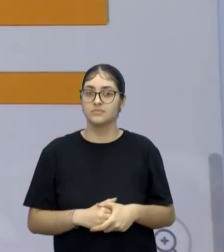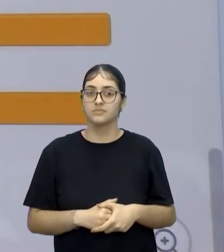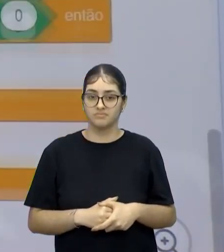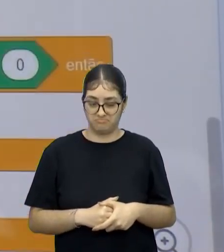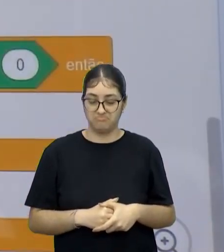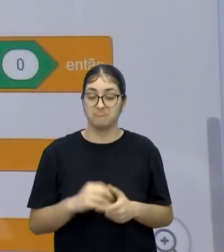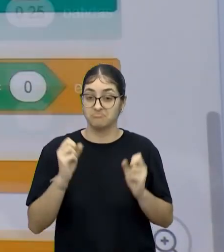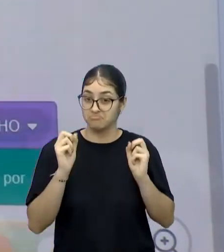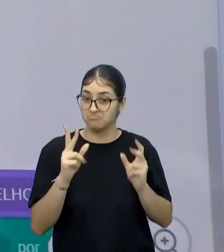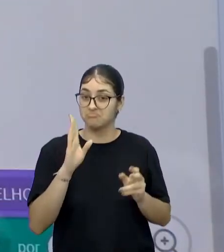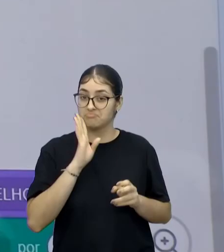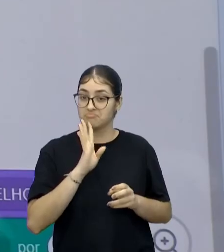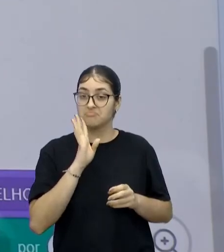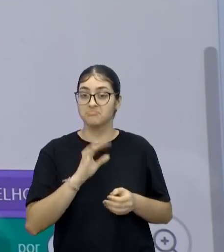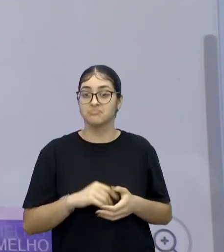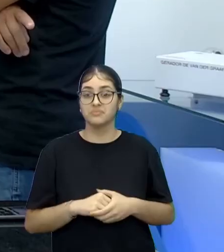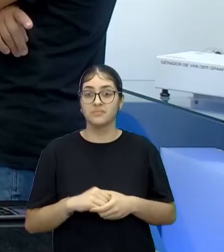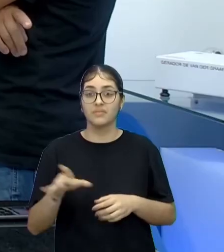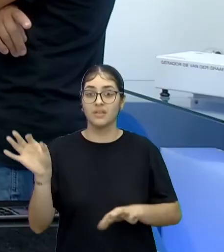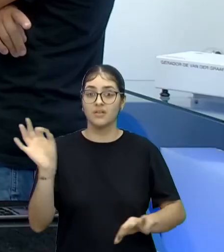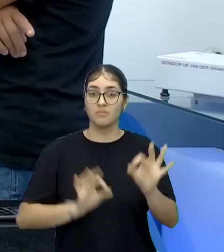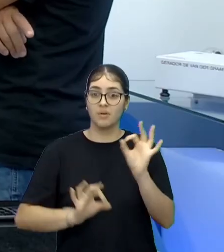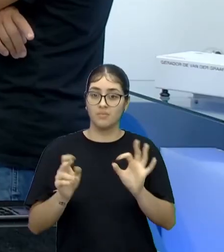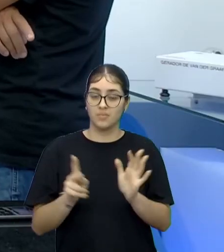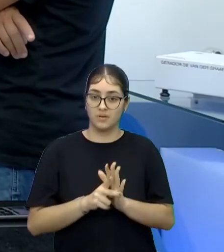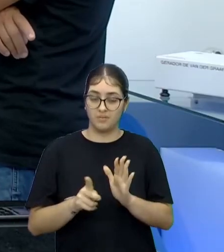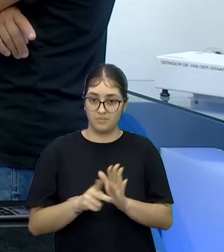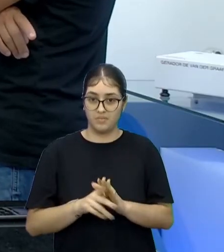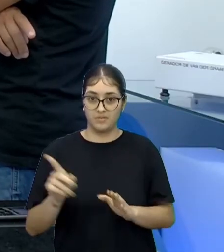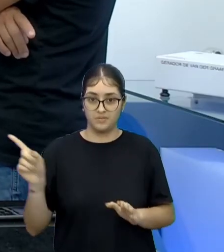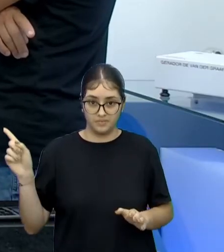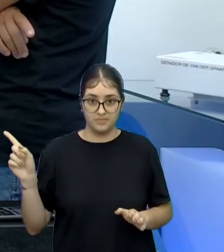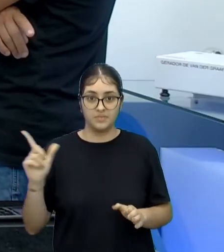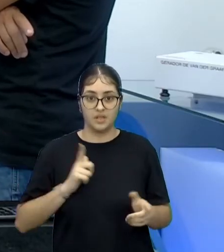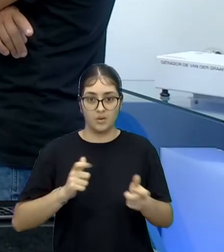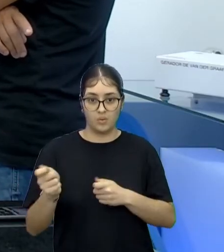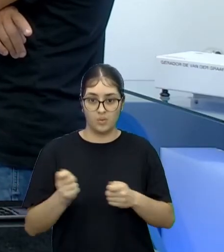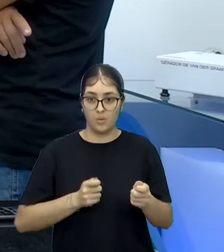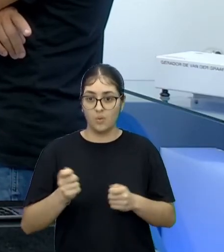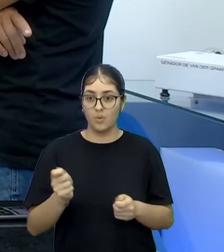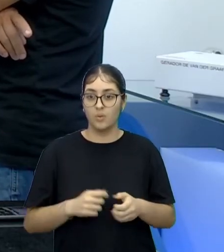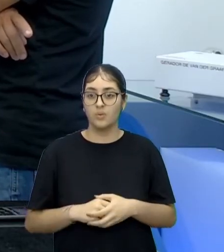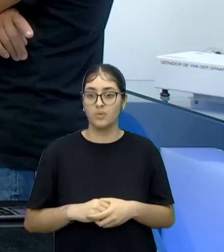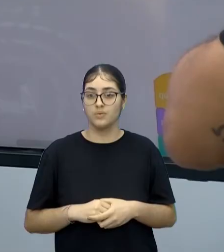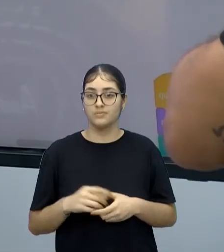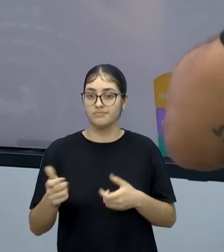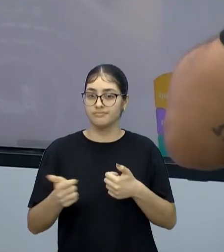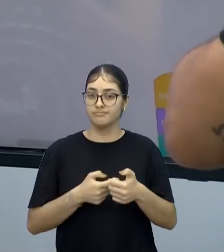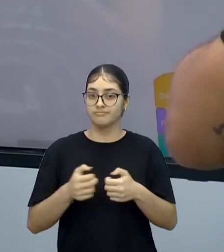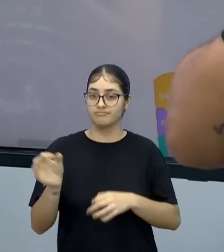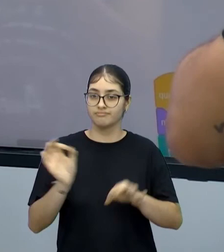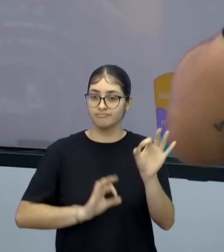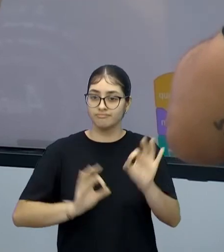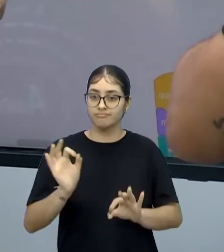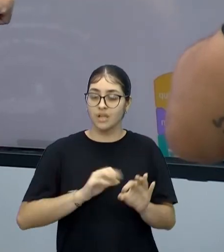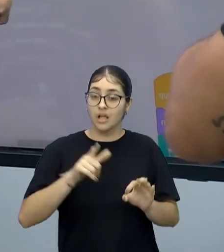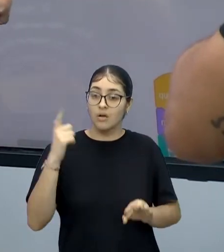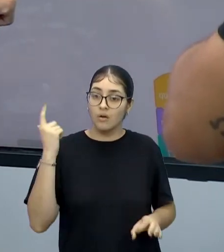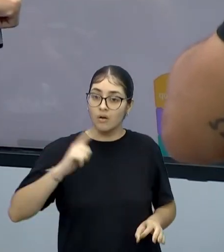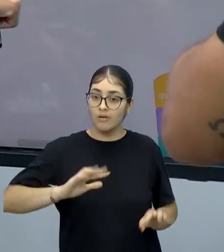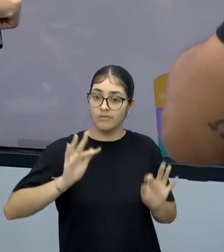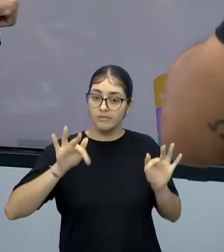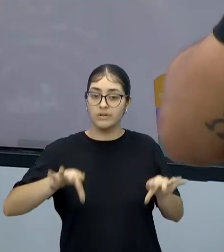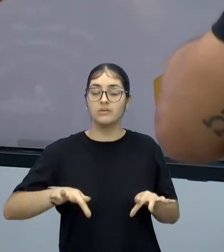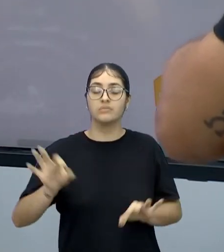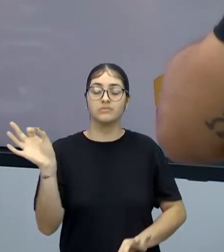muito bom. Aí você coloca isso lá no controle, ó. Lá em cima no programa total, geral, olha ali, ó. Quando receber fim, mude